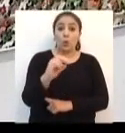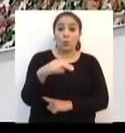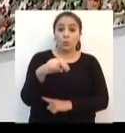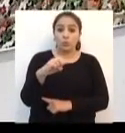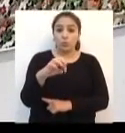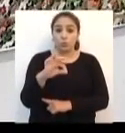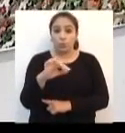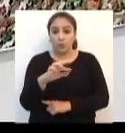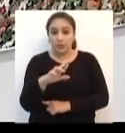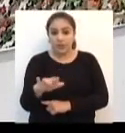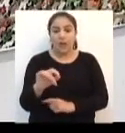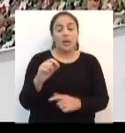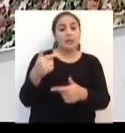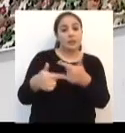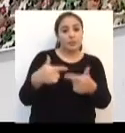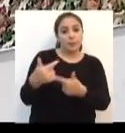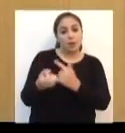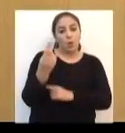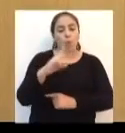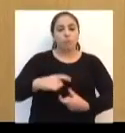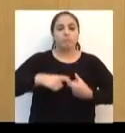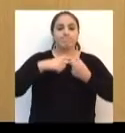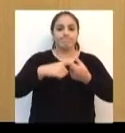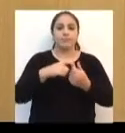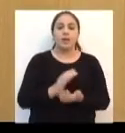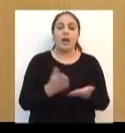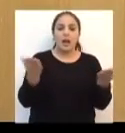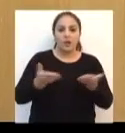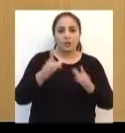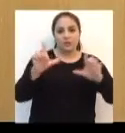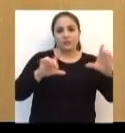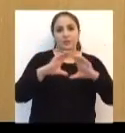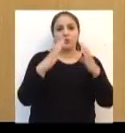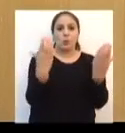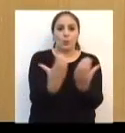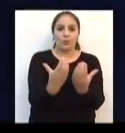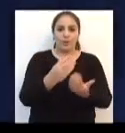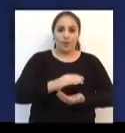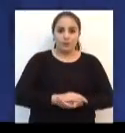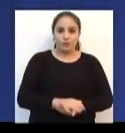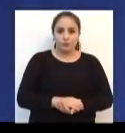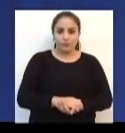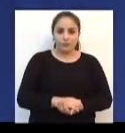consultoria, serviços ou convênios. Agora no canal da comunidade.